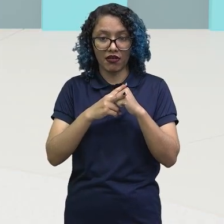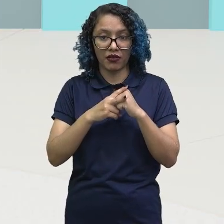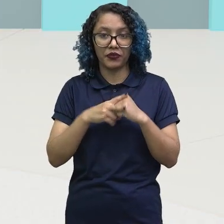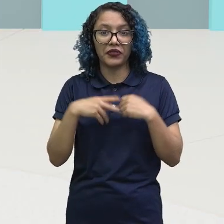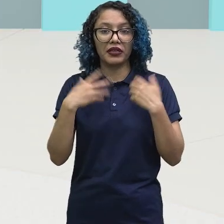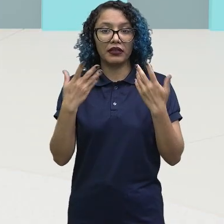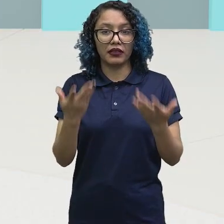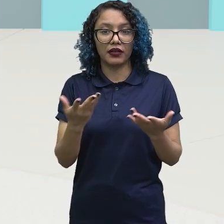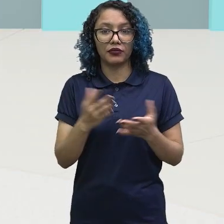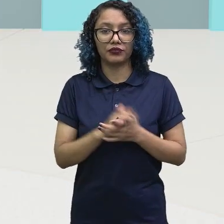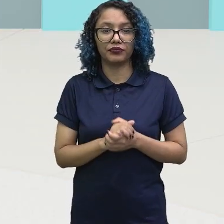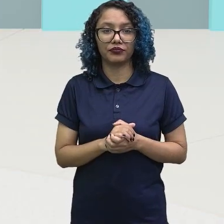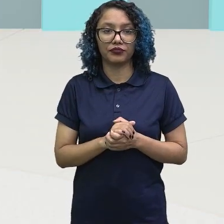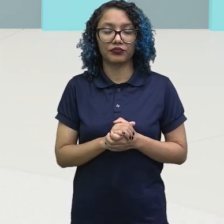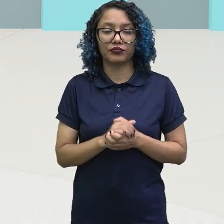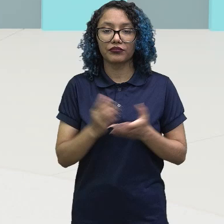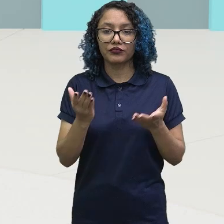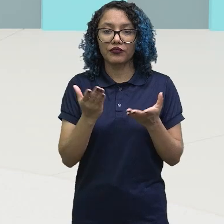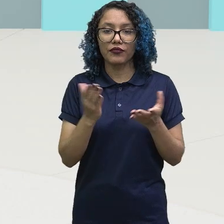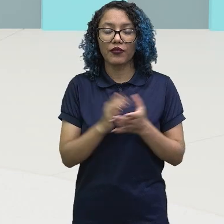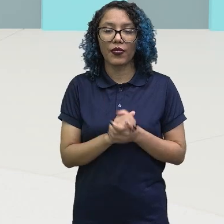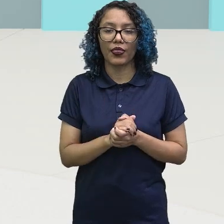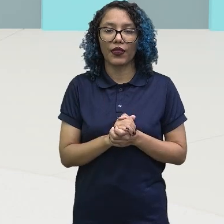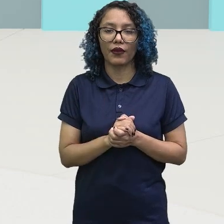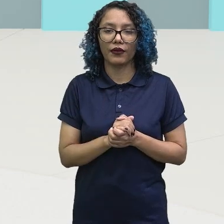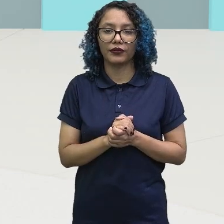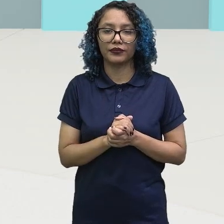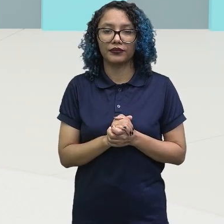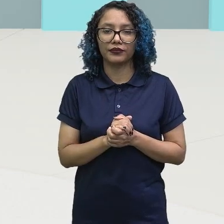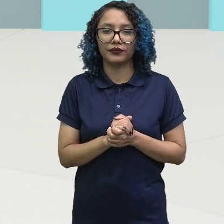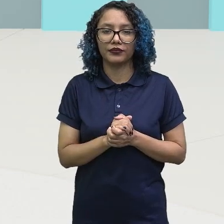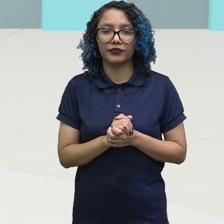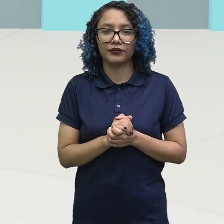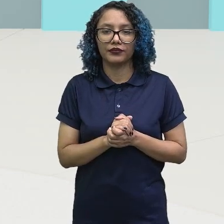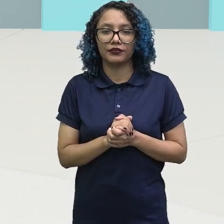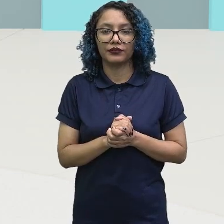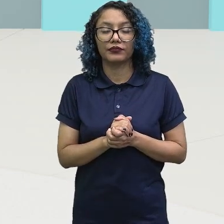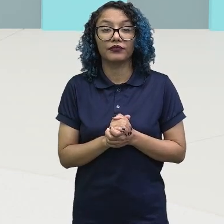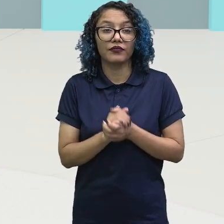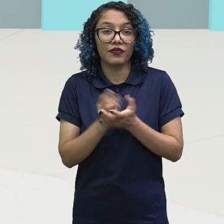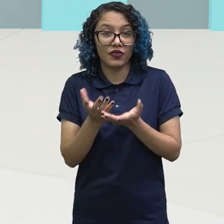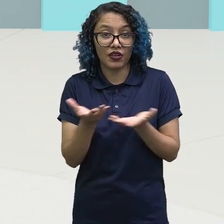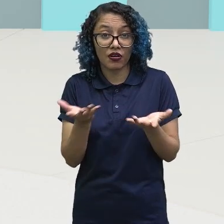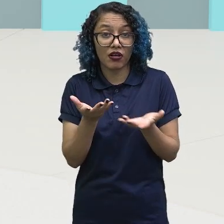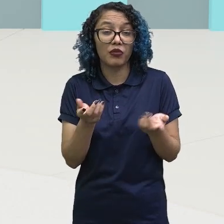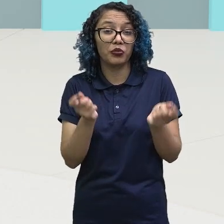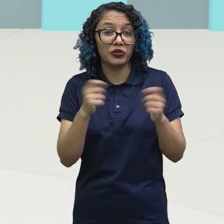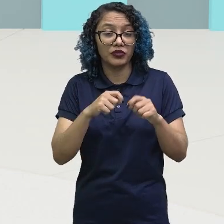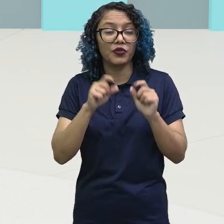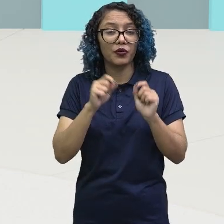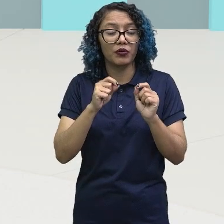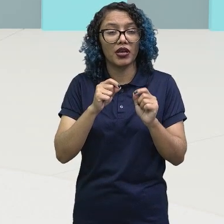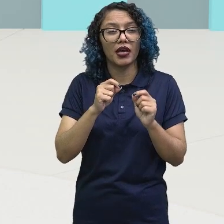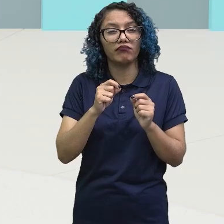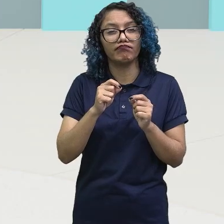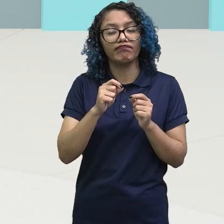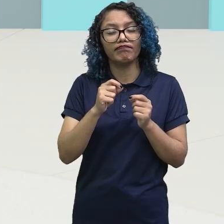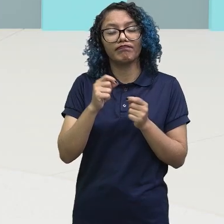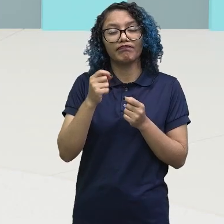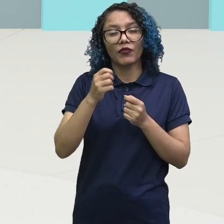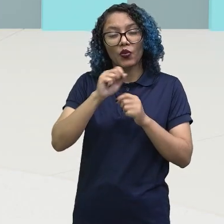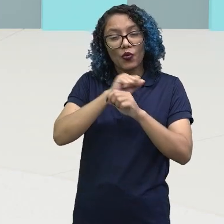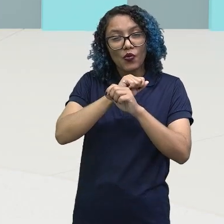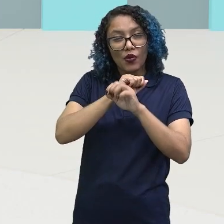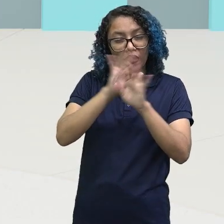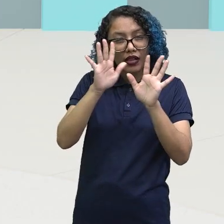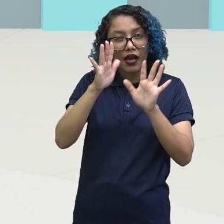partir dessa nossa aula, nós vamos ter uma melhor forma de concordar, né, tanto na nossa oralidade